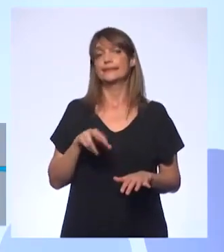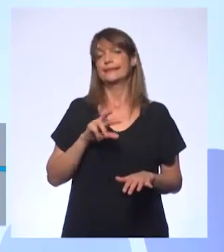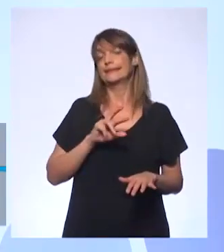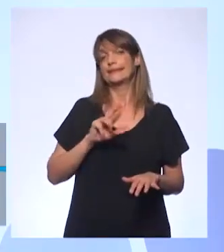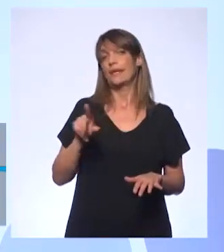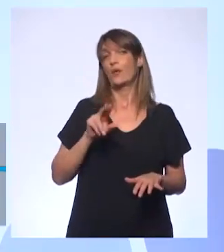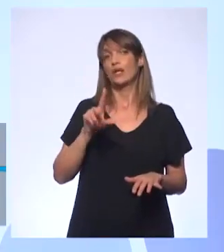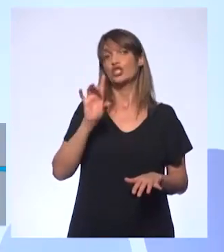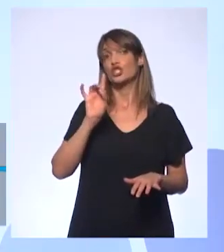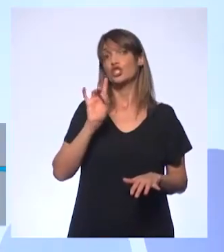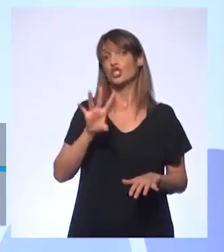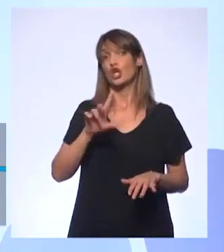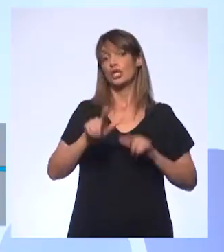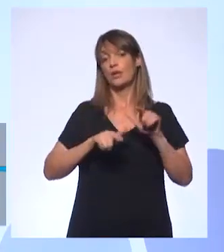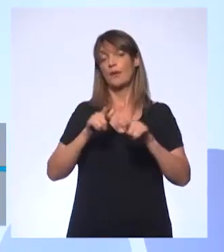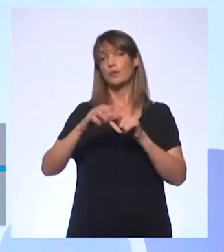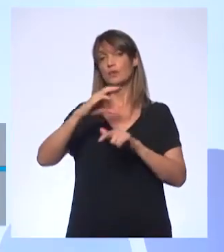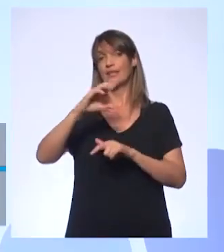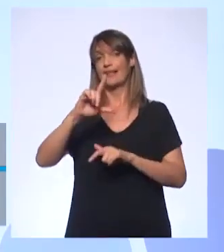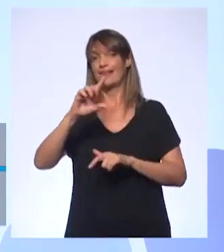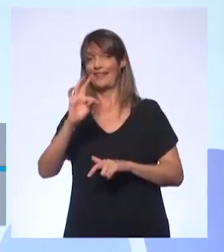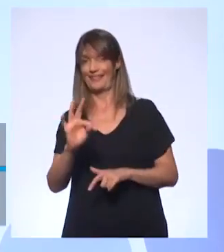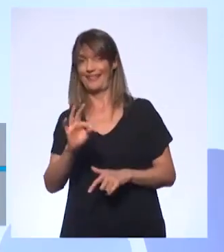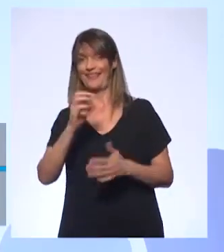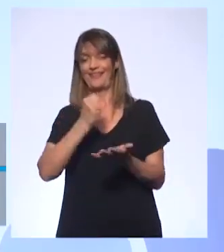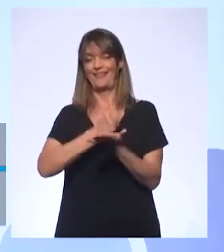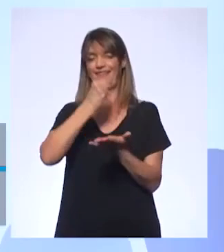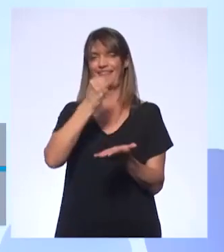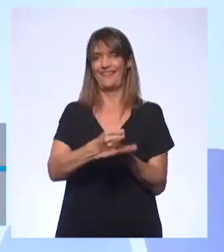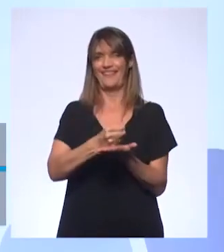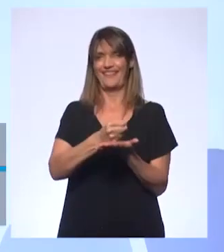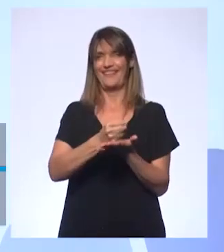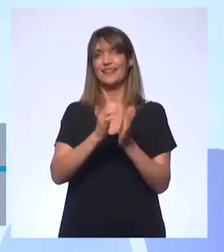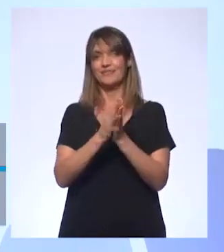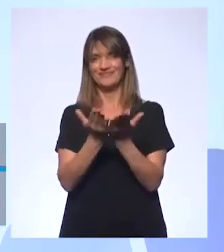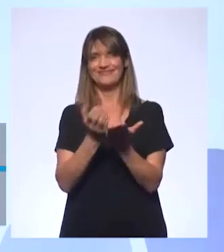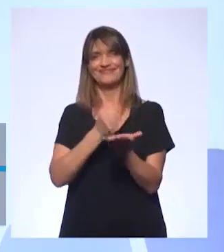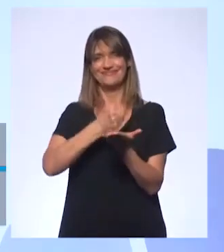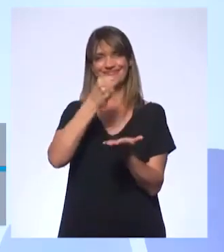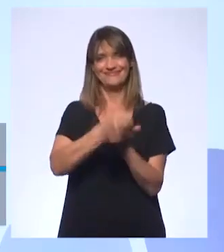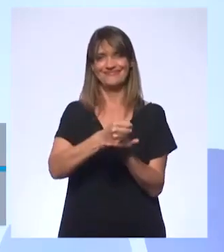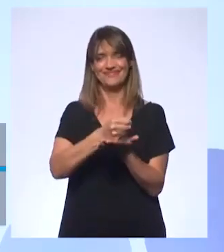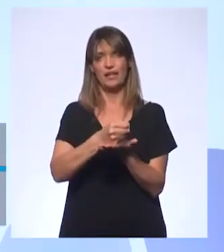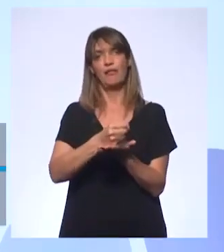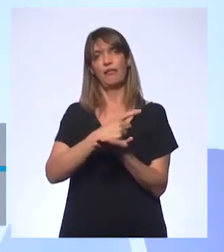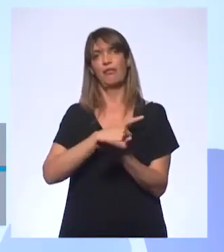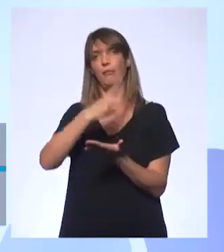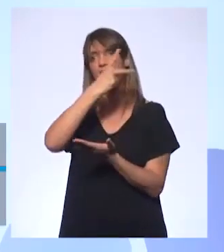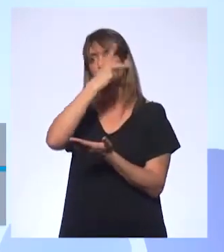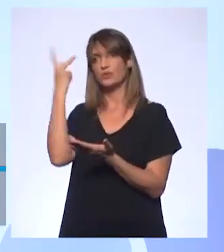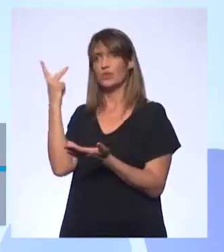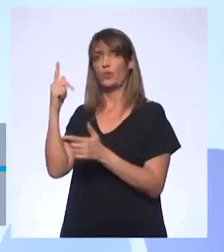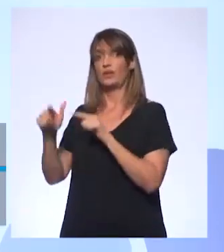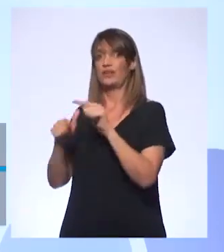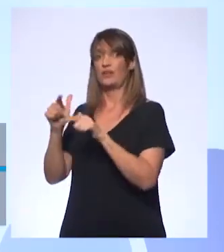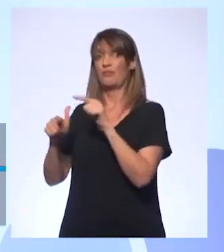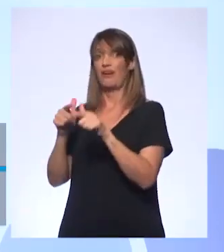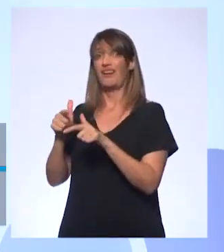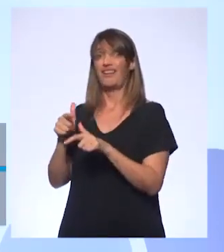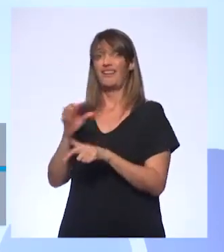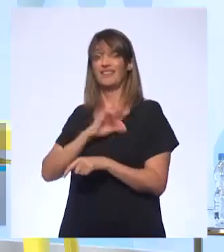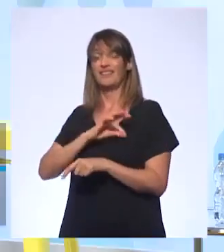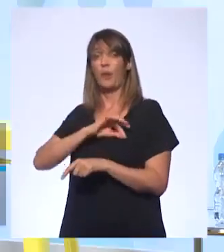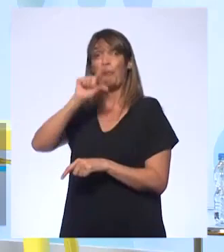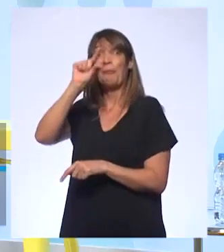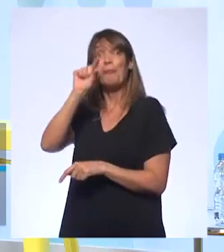trabalho CLT, e existem pessoas que, justamente por trabalharem em outros, né, meios, acabam recebendo menos que isso. E às vezes muito menos do que isso. É